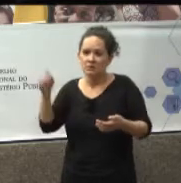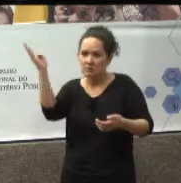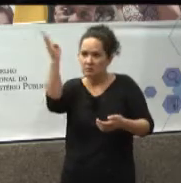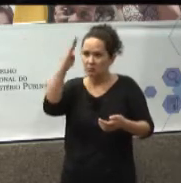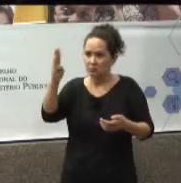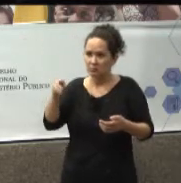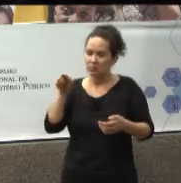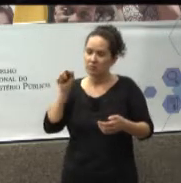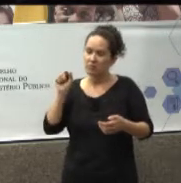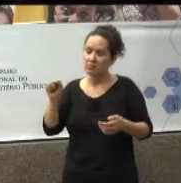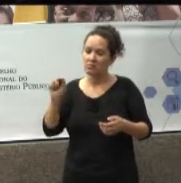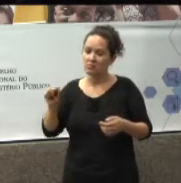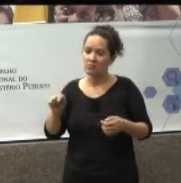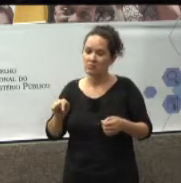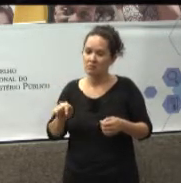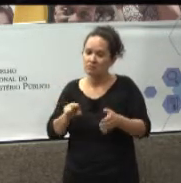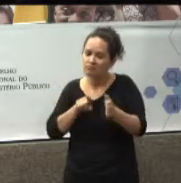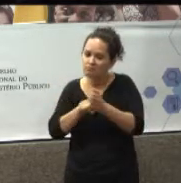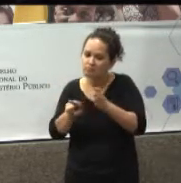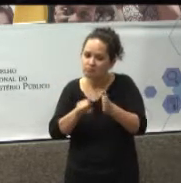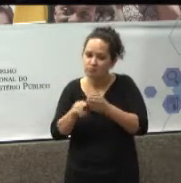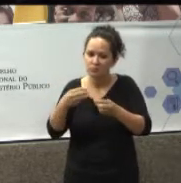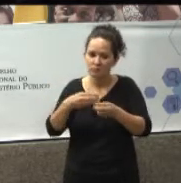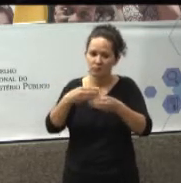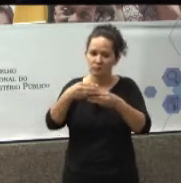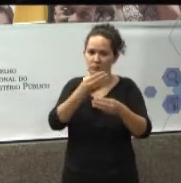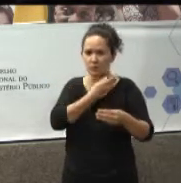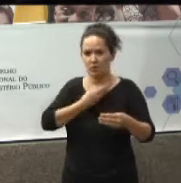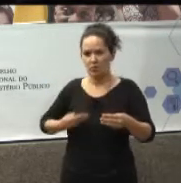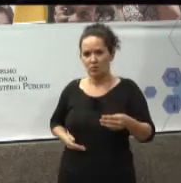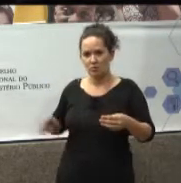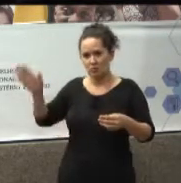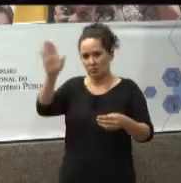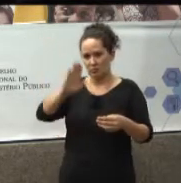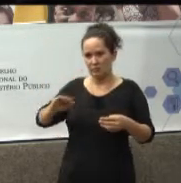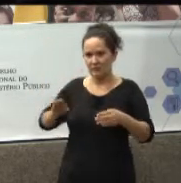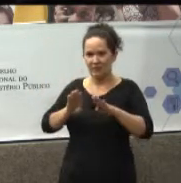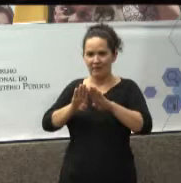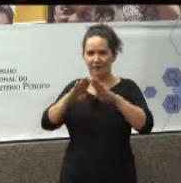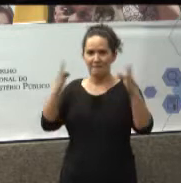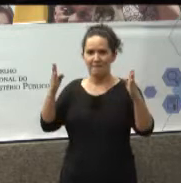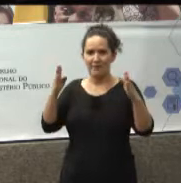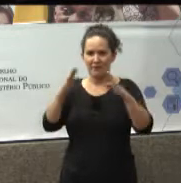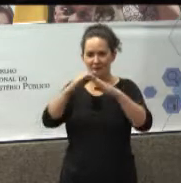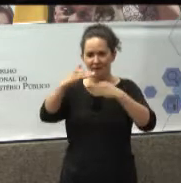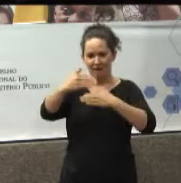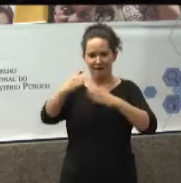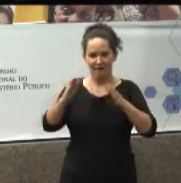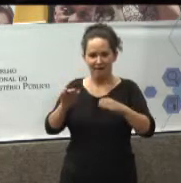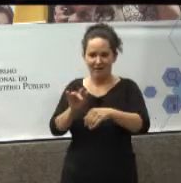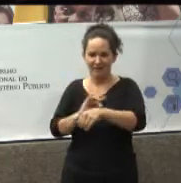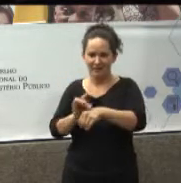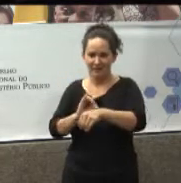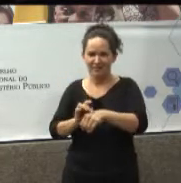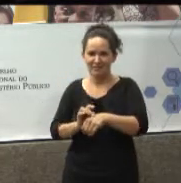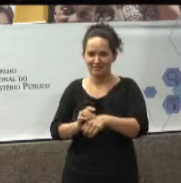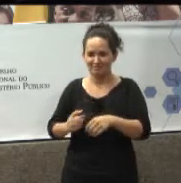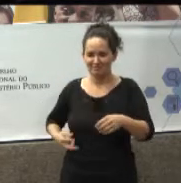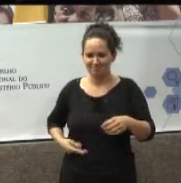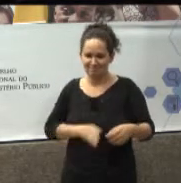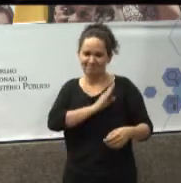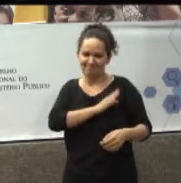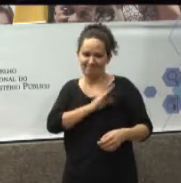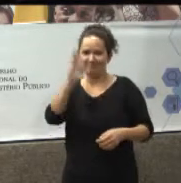essa essa investigação aqui no ministério público federal abriu a caixa preta do os implantes de marcapasso